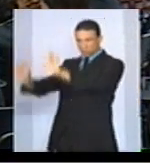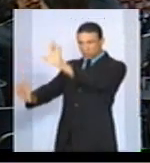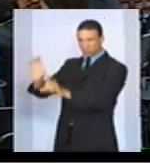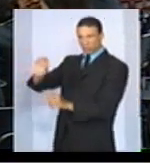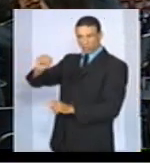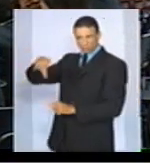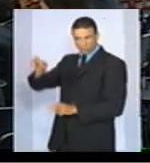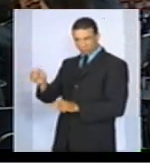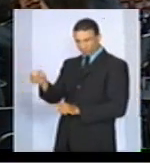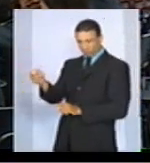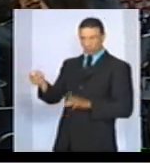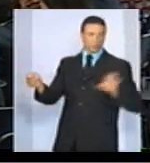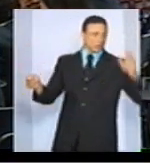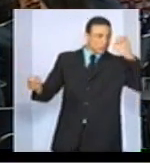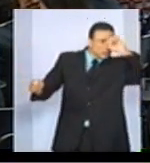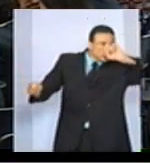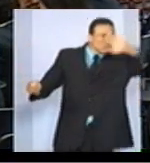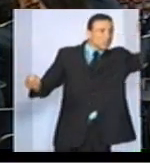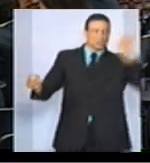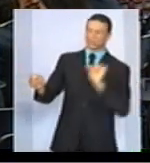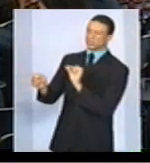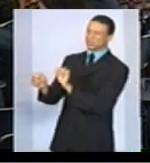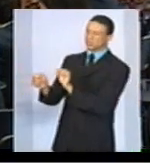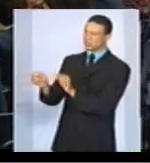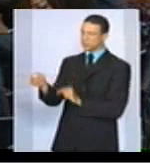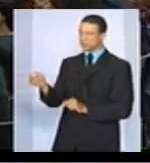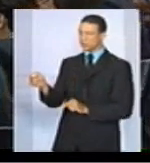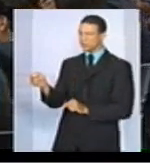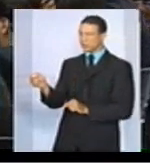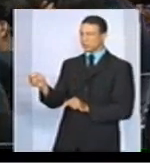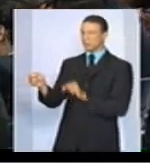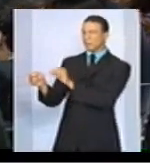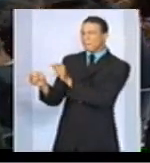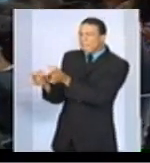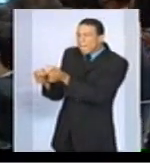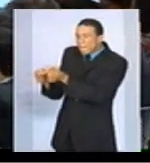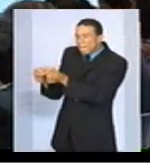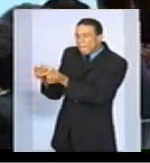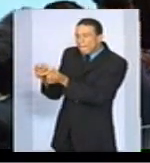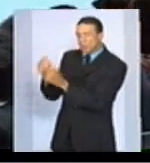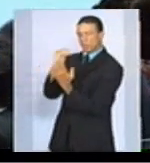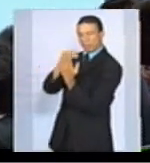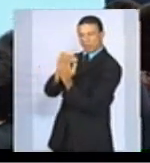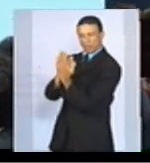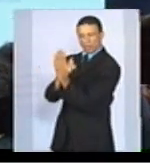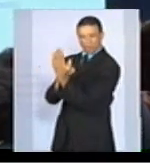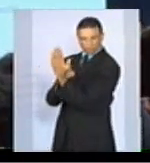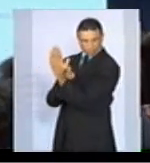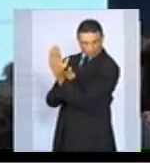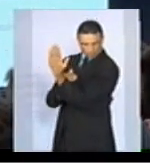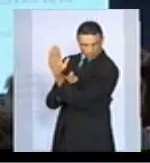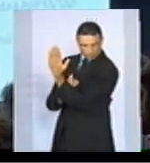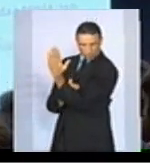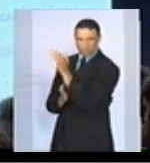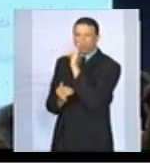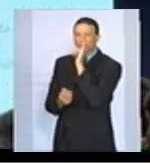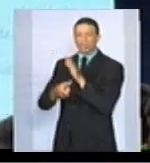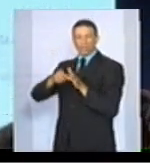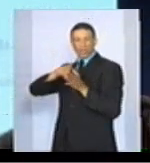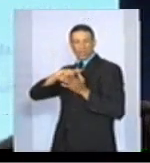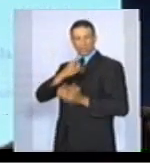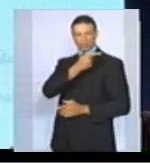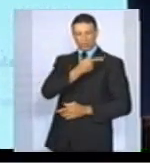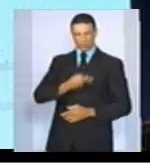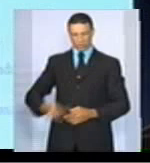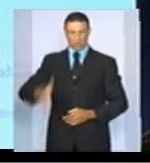só queria um esclarecimento eles são uma pequena parte da grade dos canais quando o presidente da bta falou nós temos